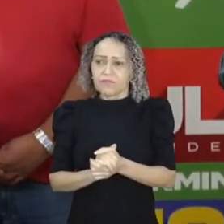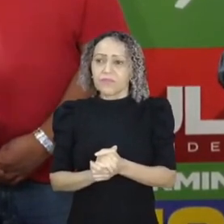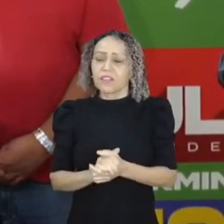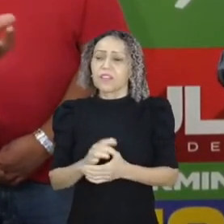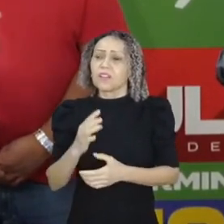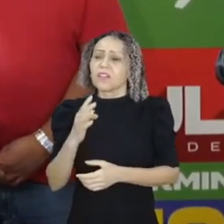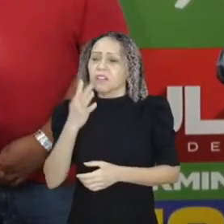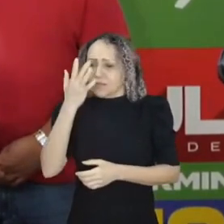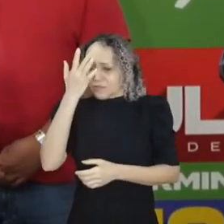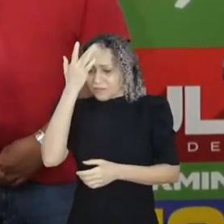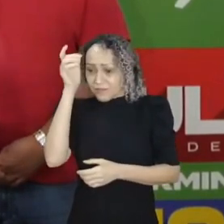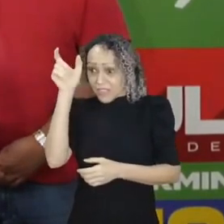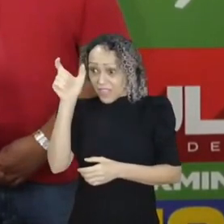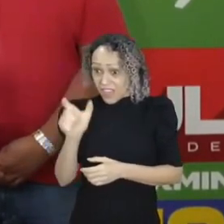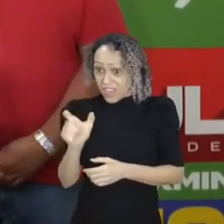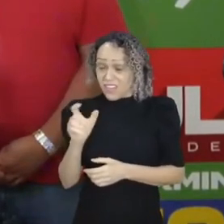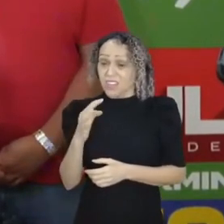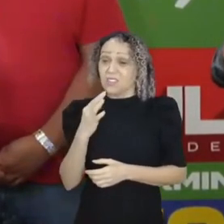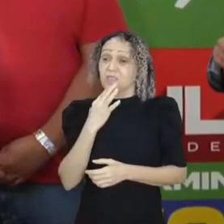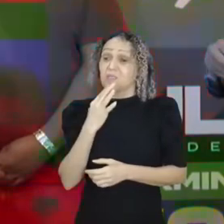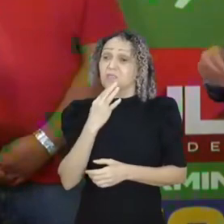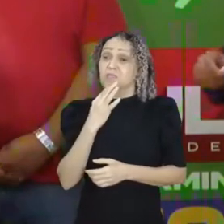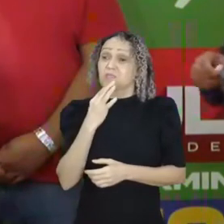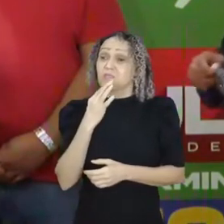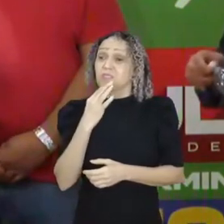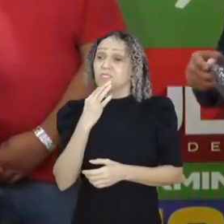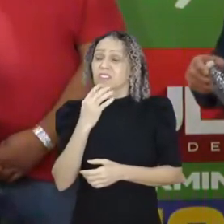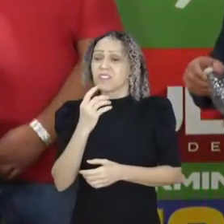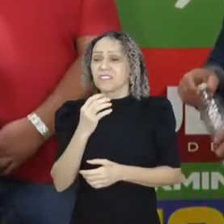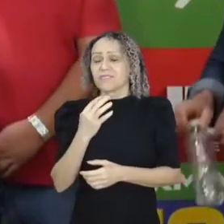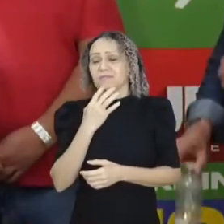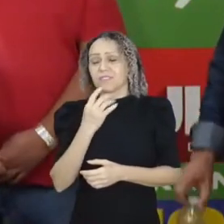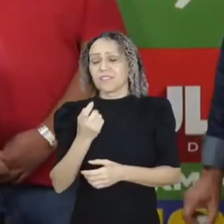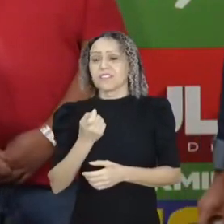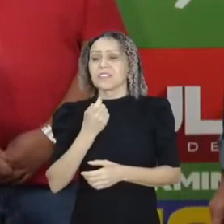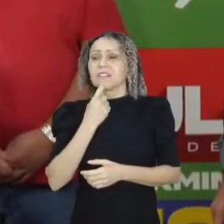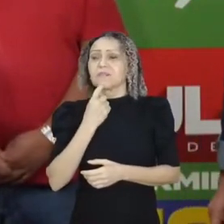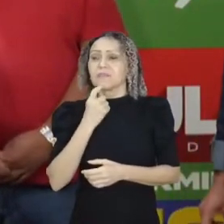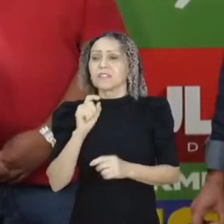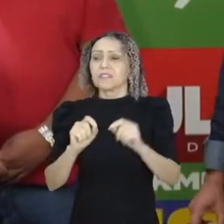conhece Campinas. Entendeu? Nós estamos fazendo um trabalho sério.